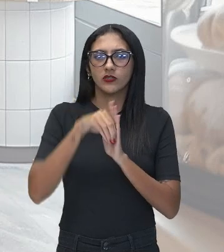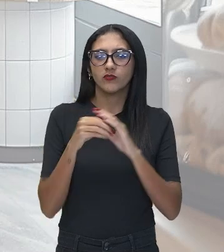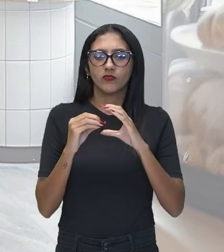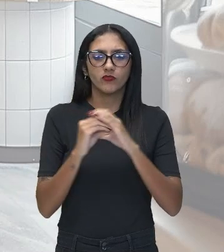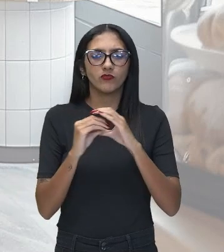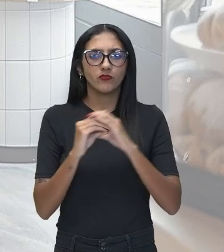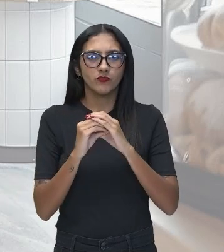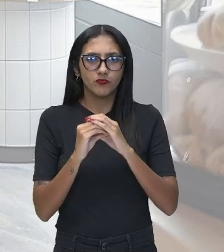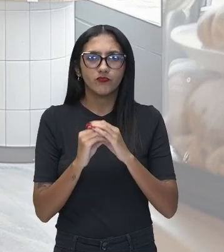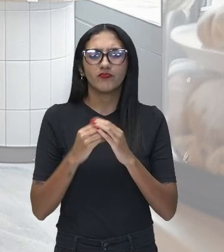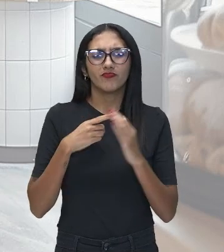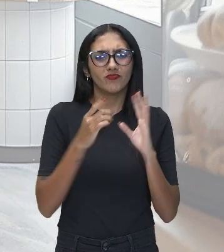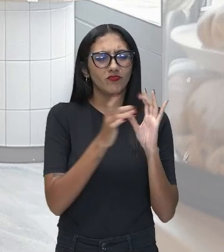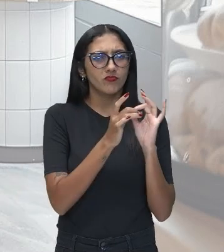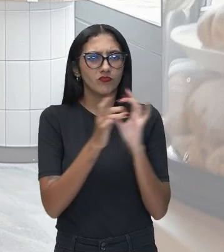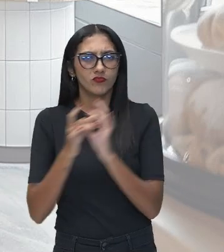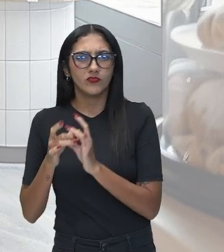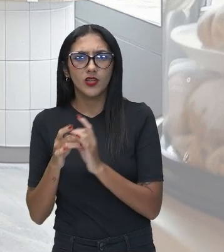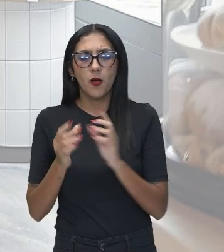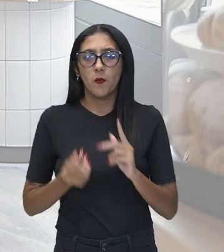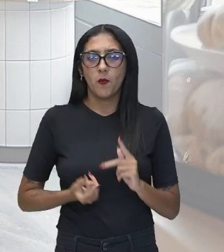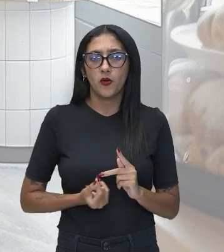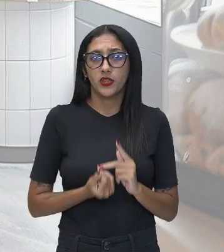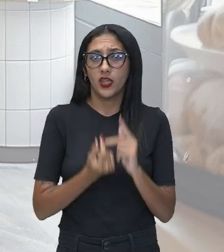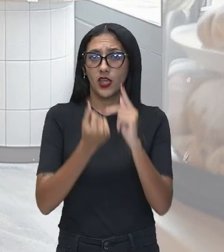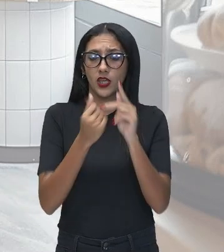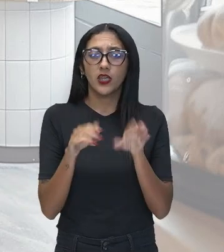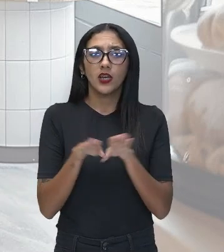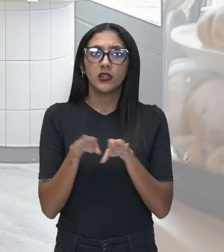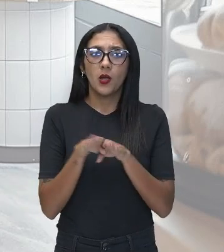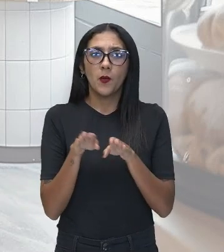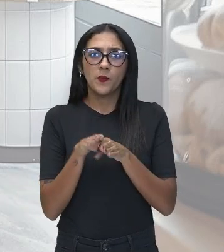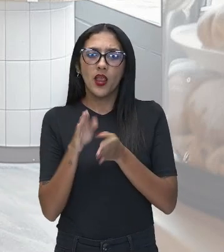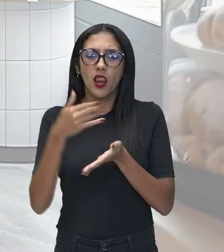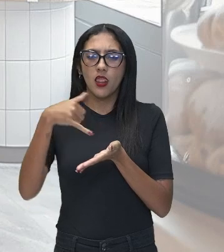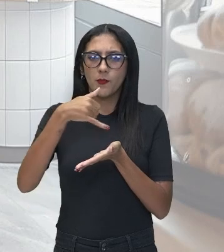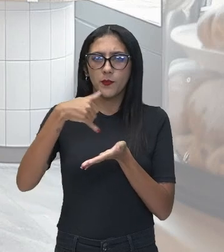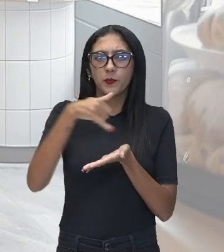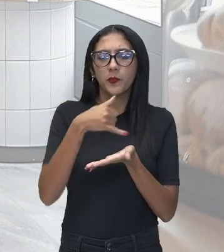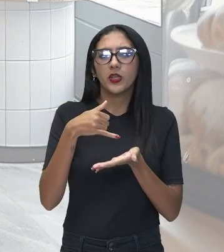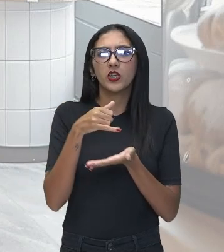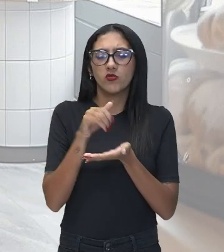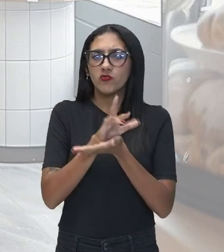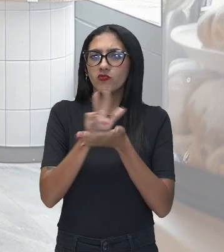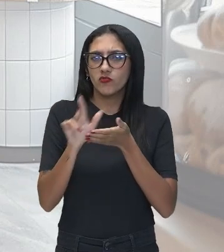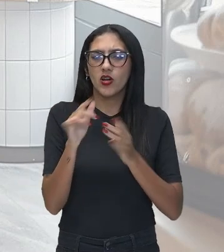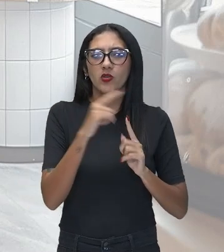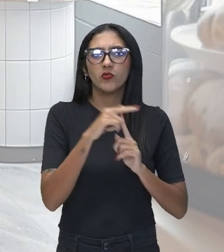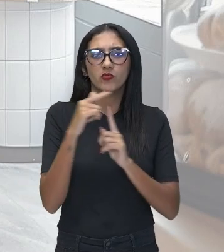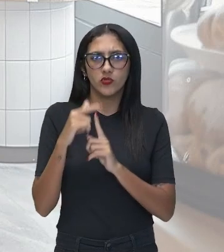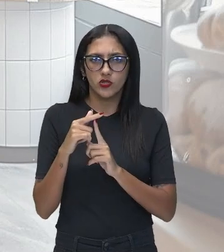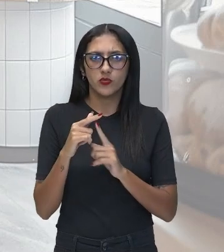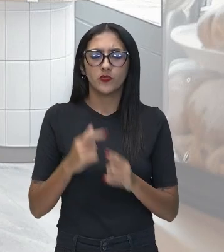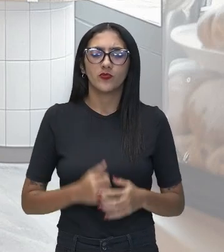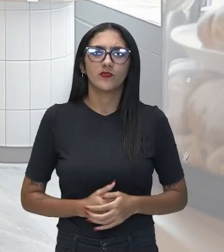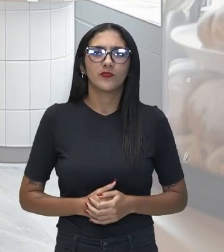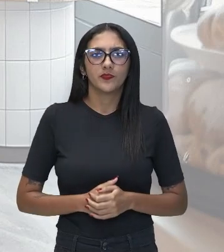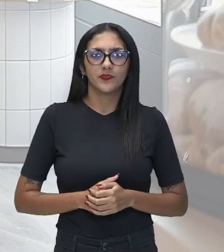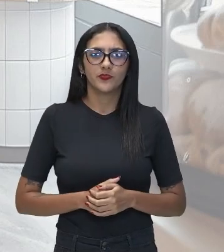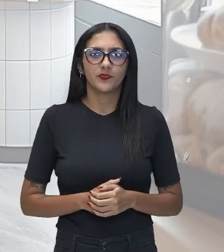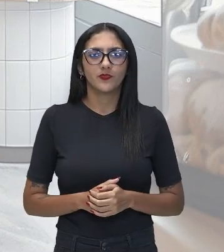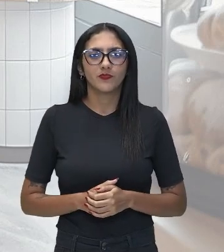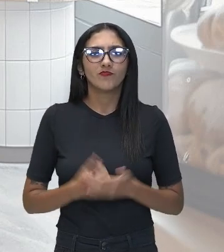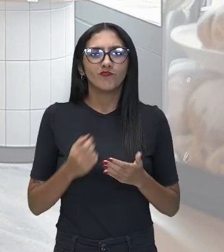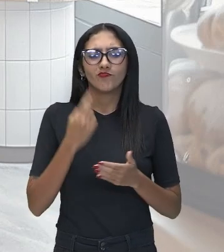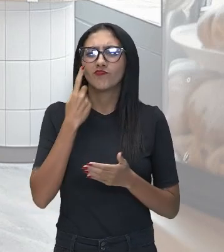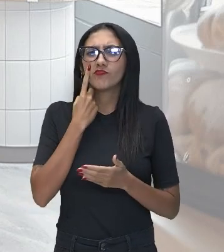a lipídios e proteínas formando os glicolipídios e as glicoproteínas. Então, olha